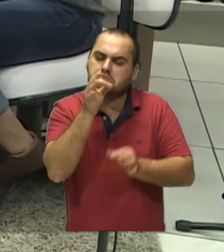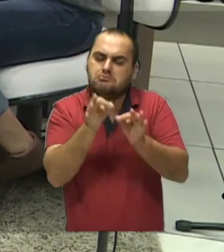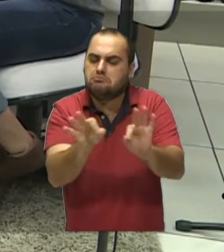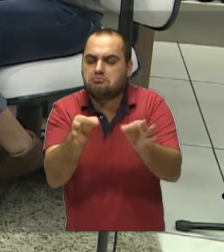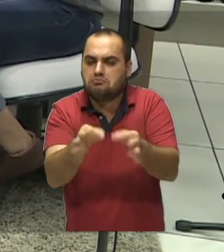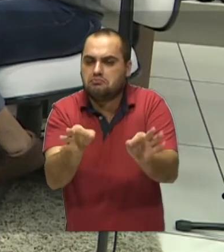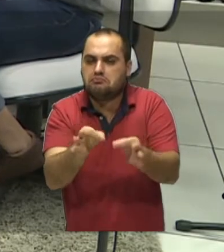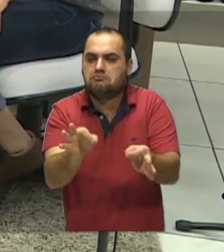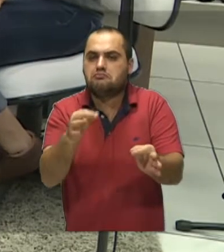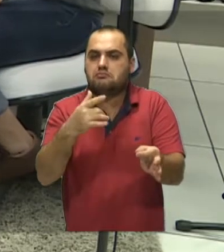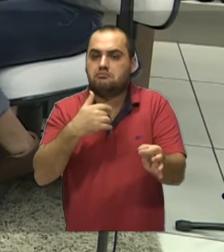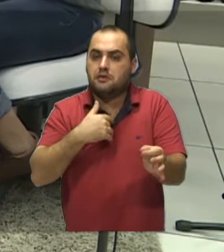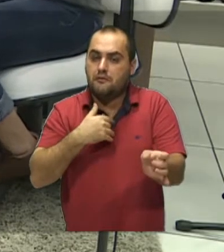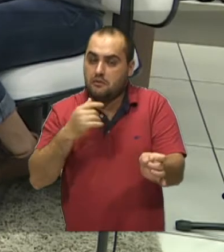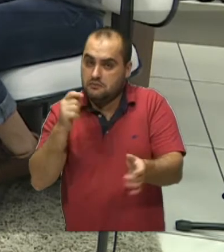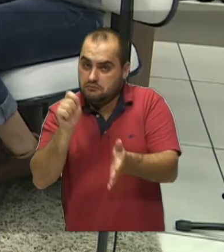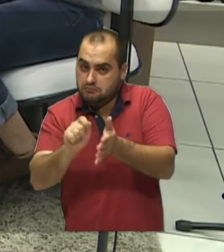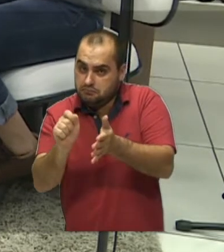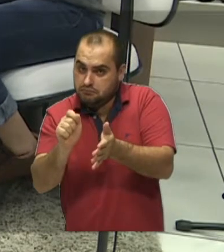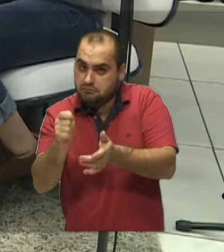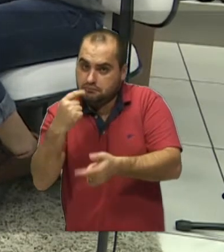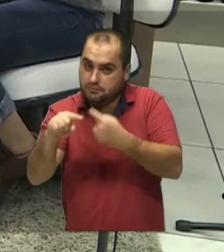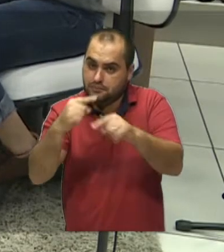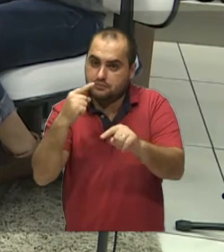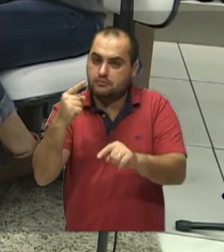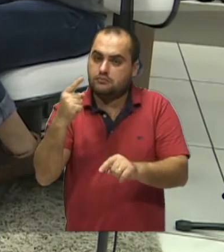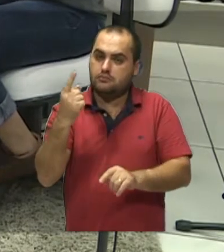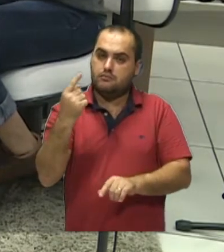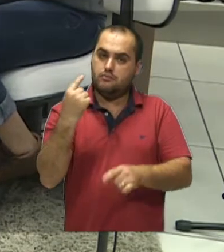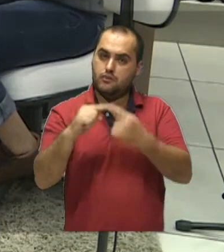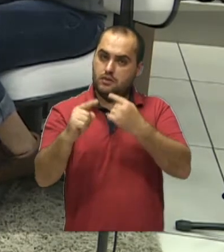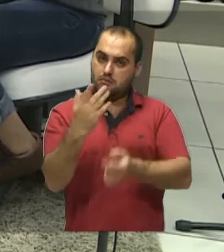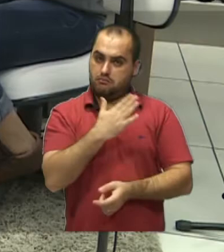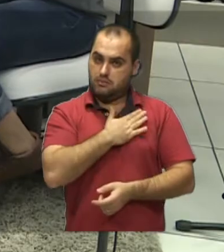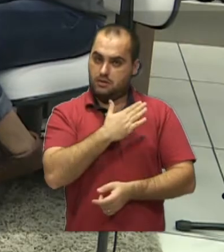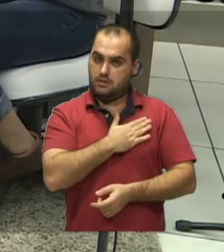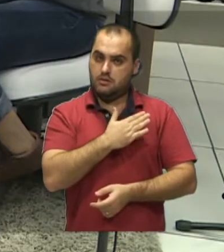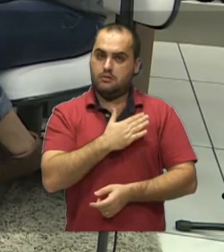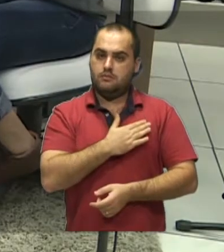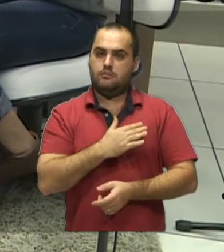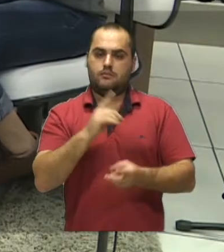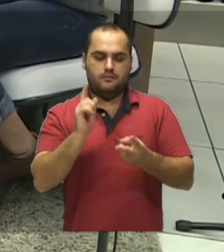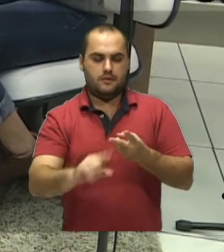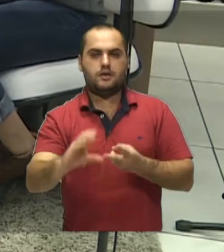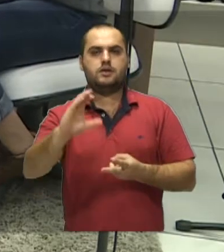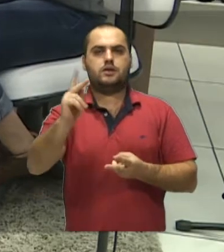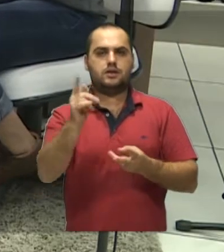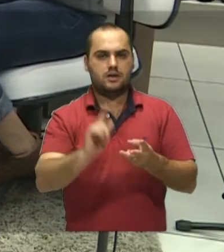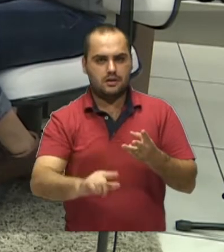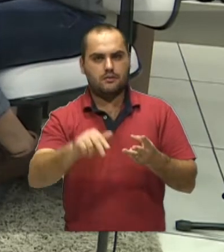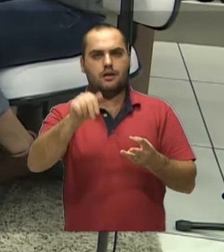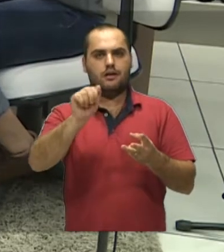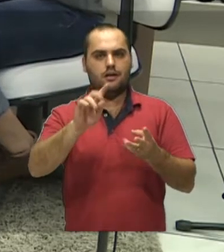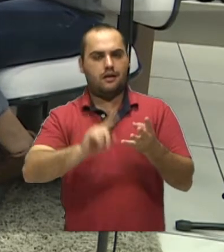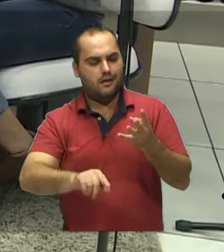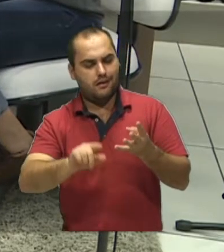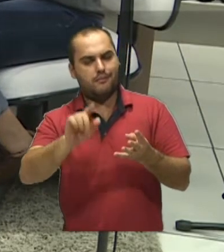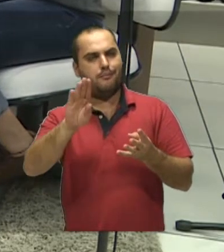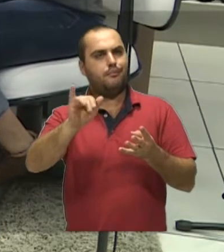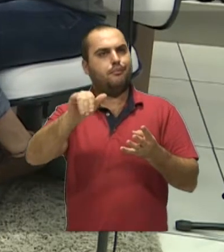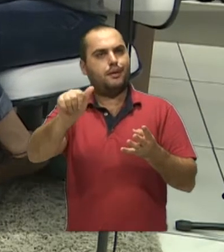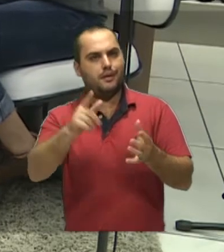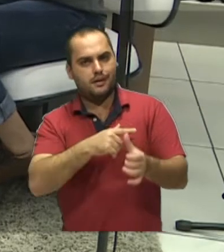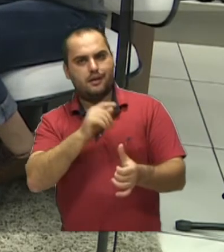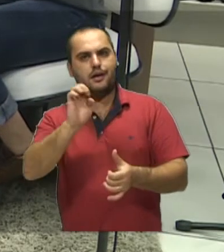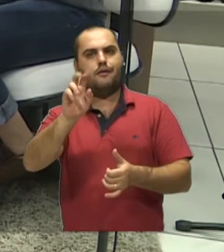até a que eu vou fechar aqui é uma composição minha, com mais de bastante gente. É minha, com o Chico Preto, com a Natália, com a Bia, com